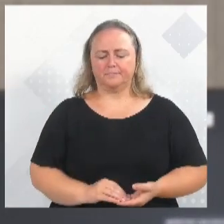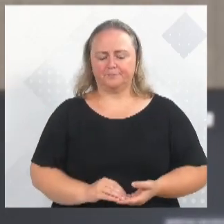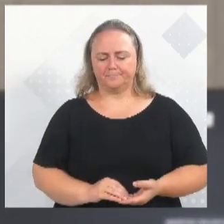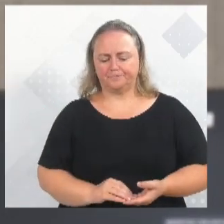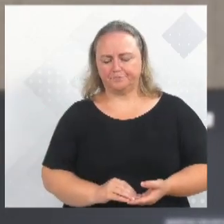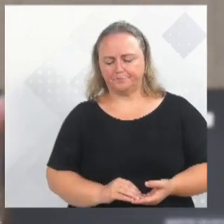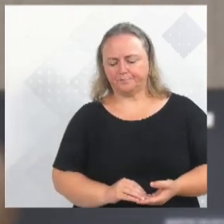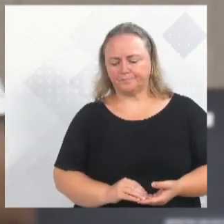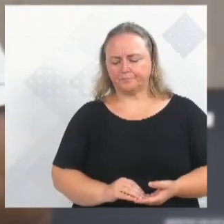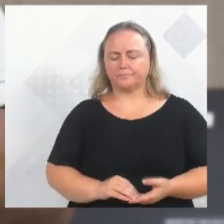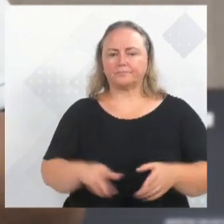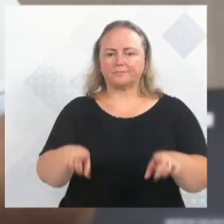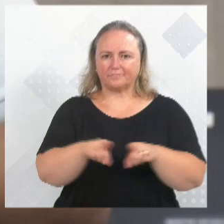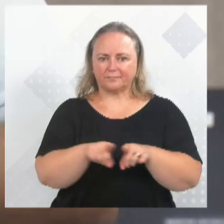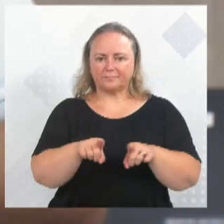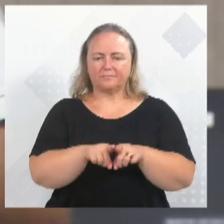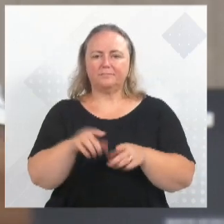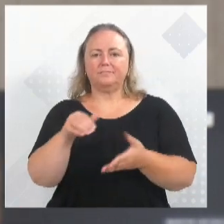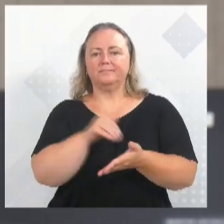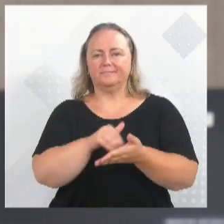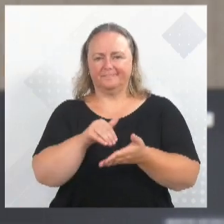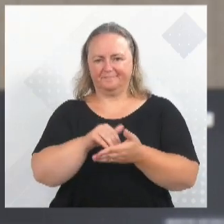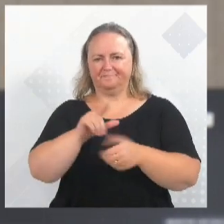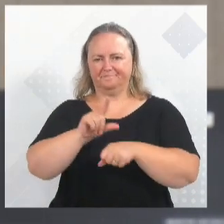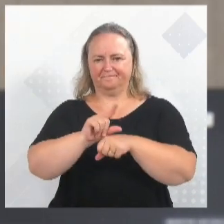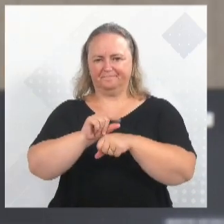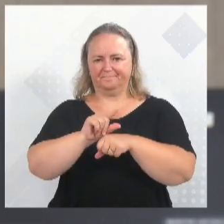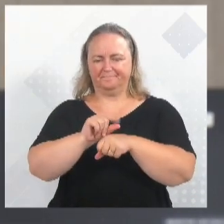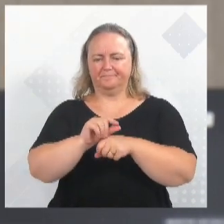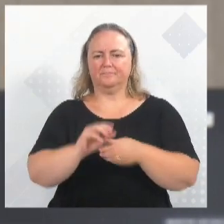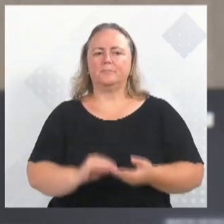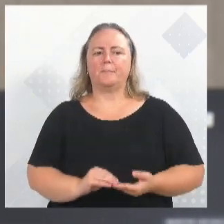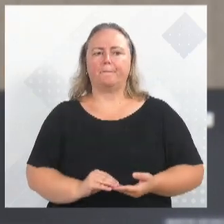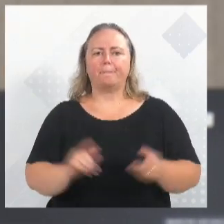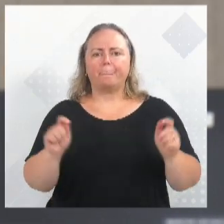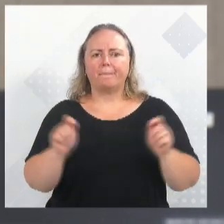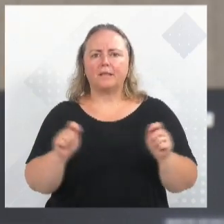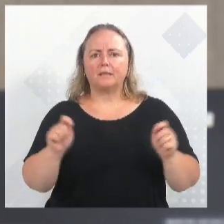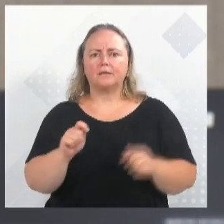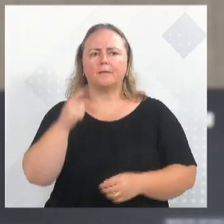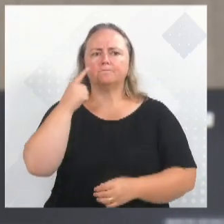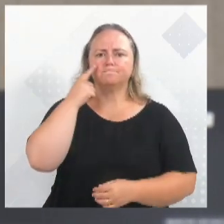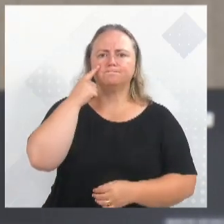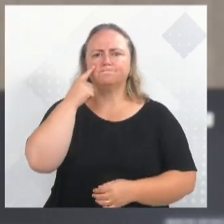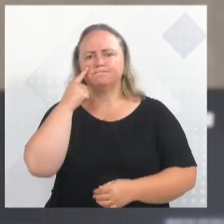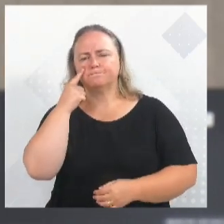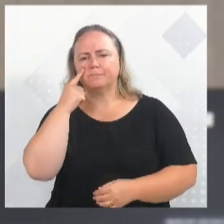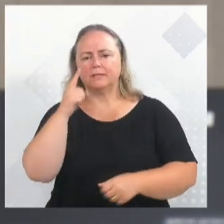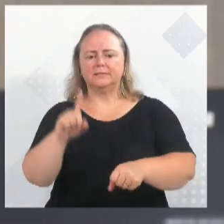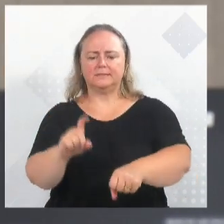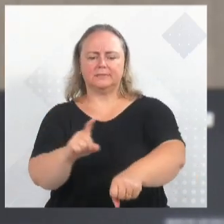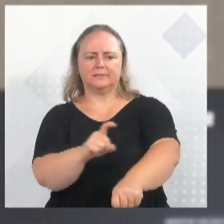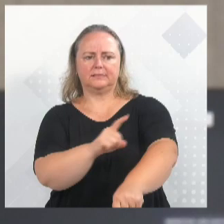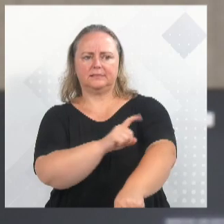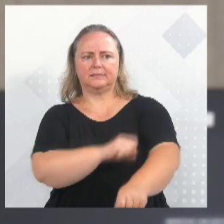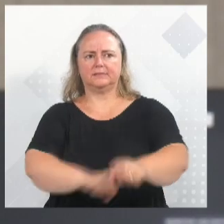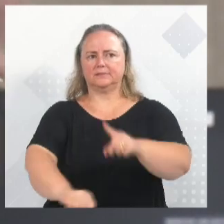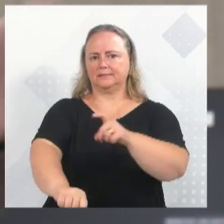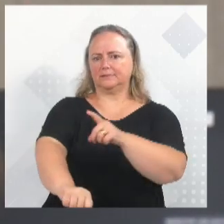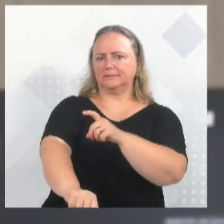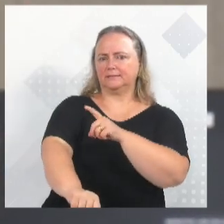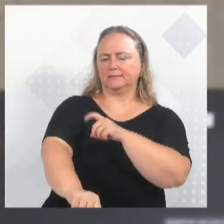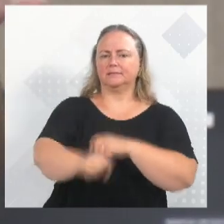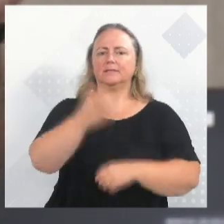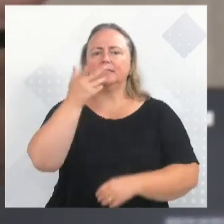creches que a secretaria de educação né Poderia ver a possibilidade de disponibilizar os repelentes né tem aí educandários e Crest onde as